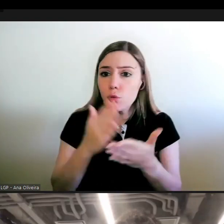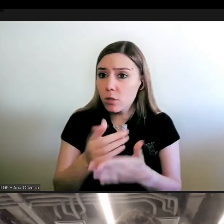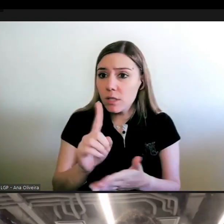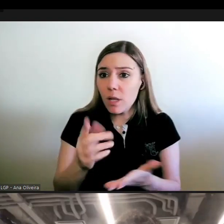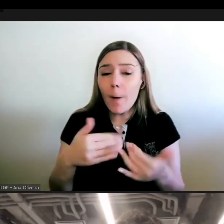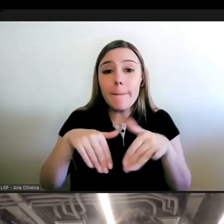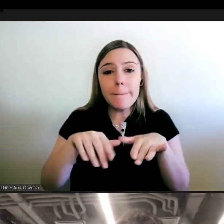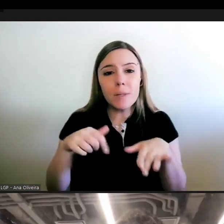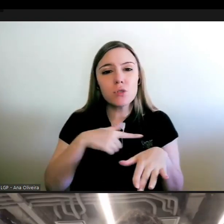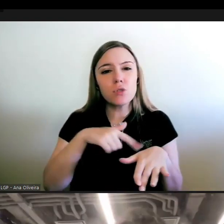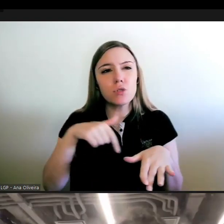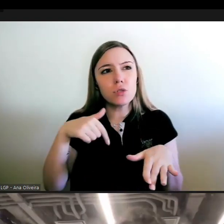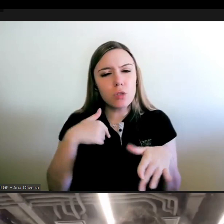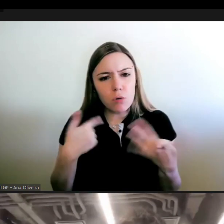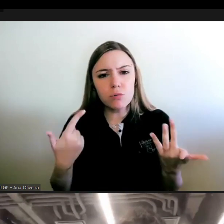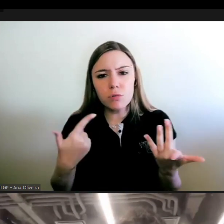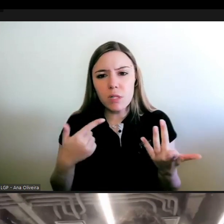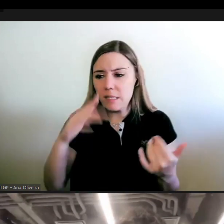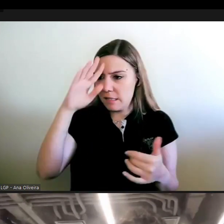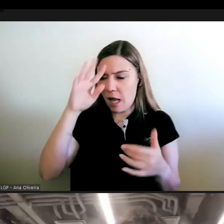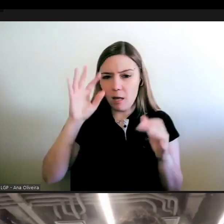a digerir suficientemente.